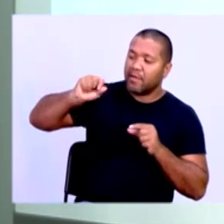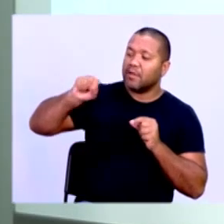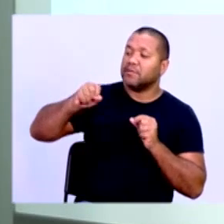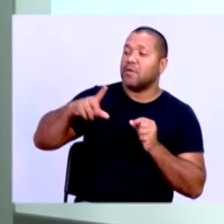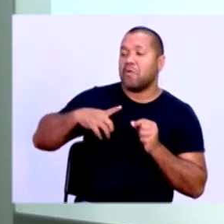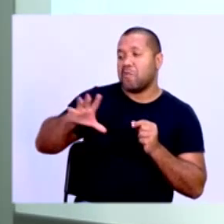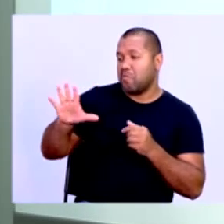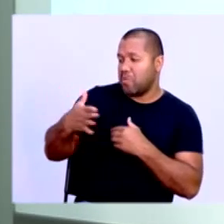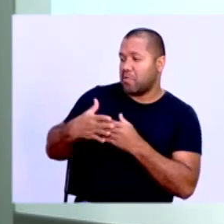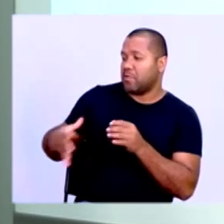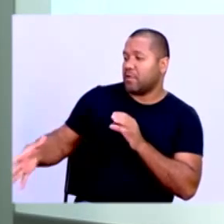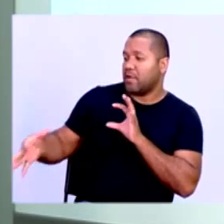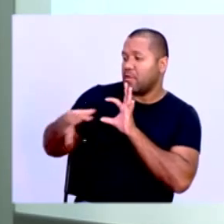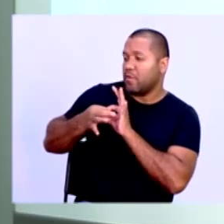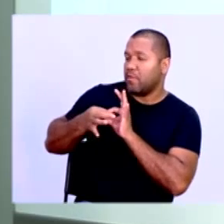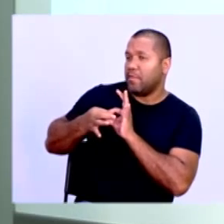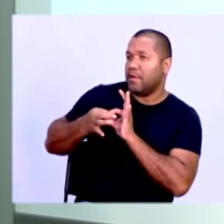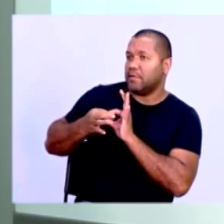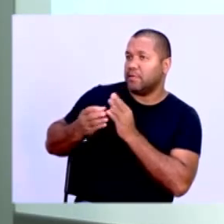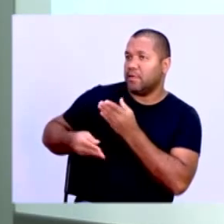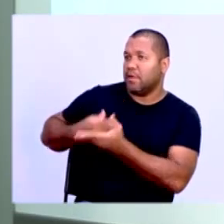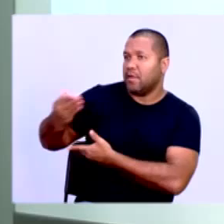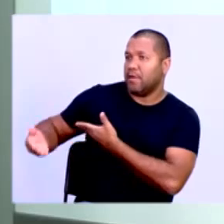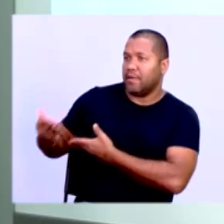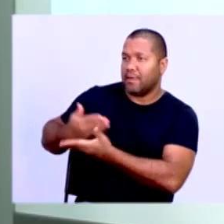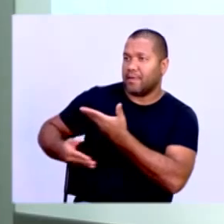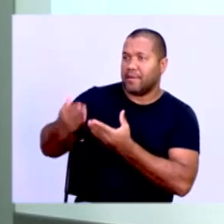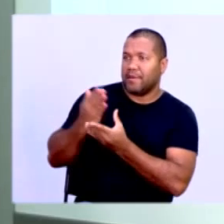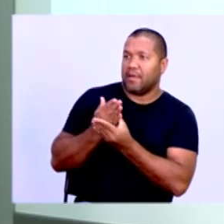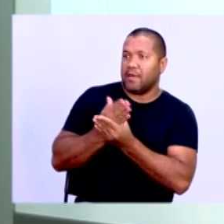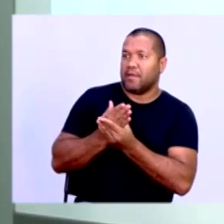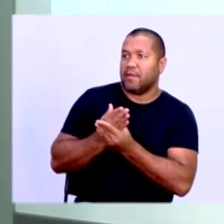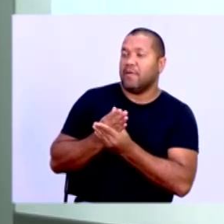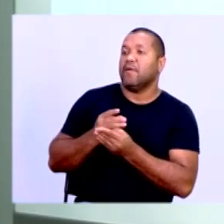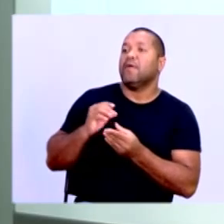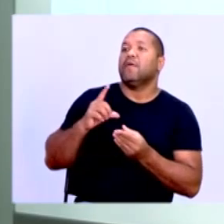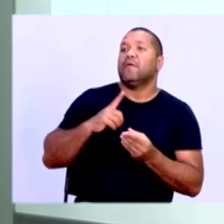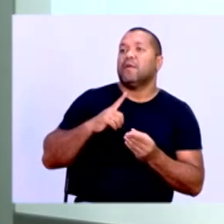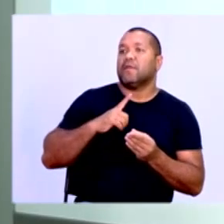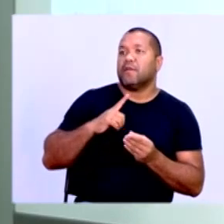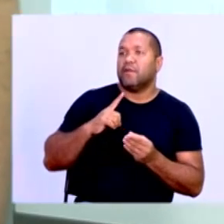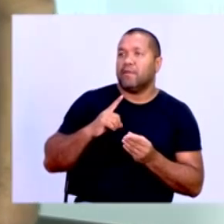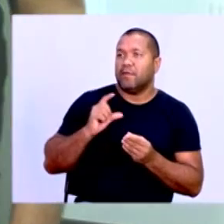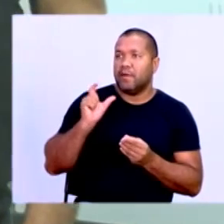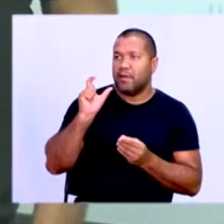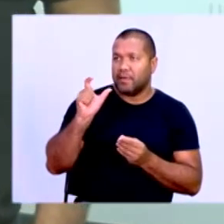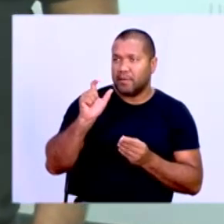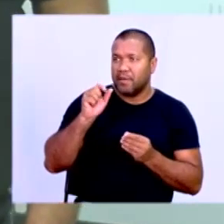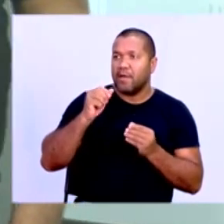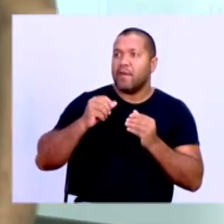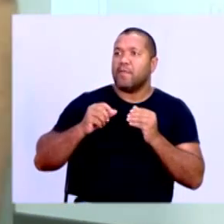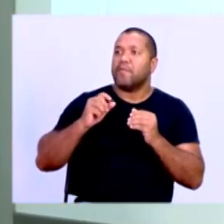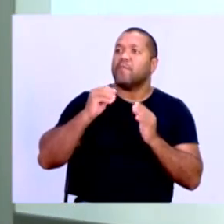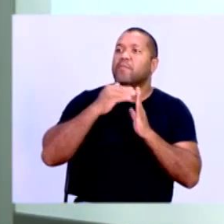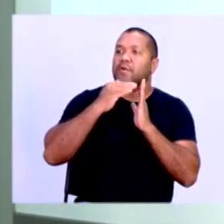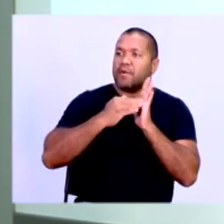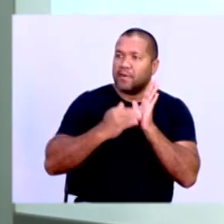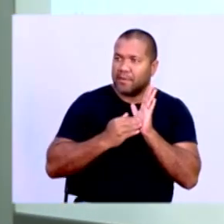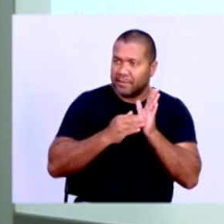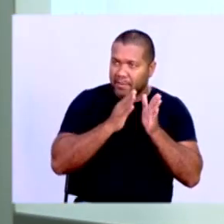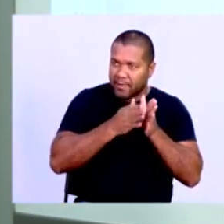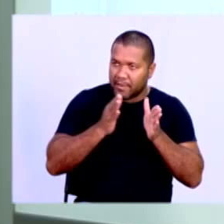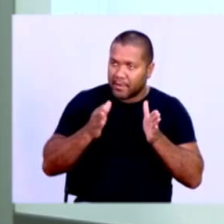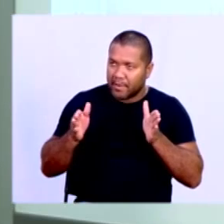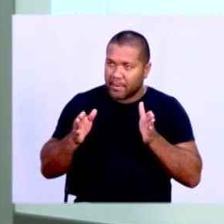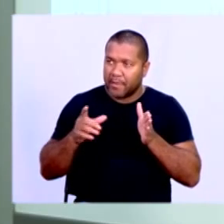coisa que eu possa compartilhar de arquivos. Então, a programação em camadas, ela é dividida